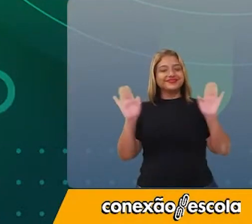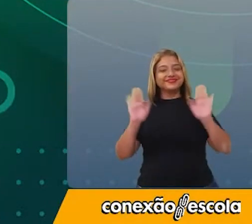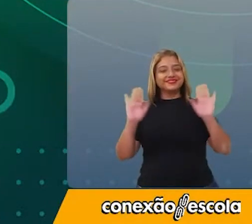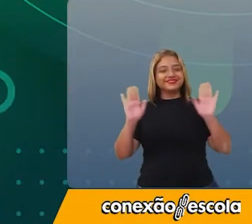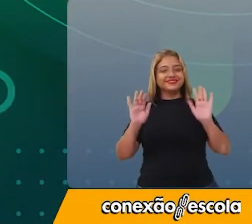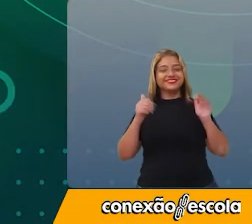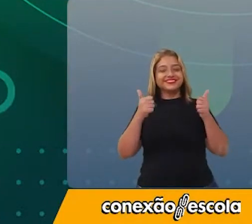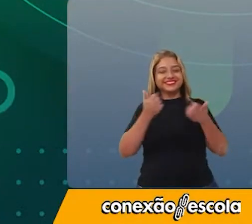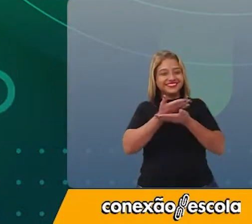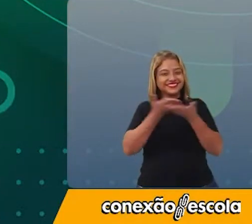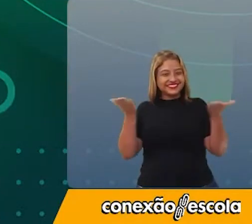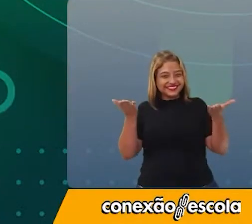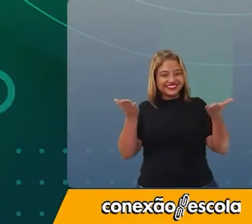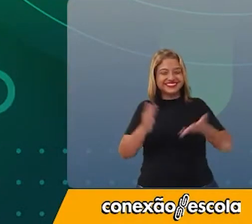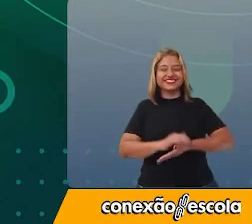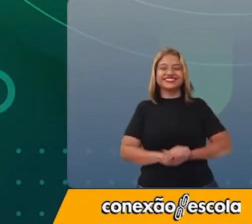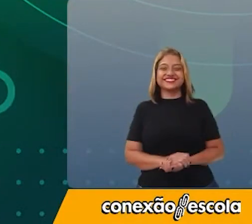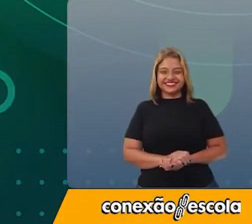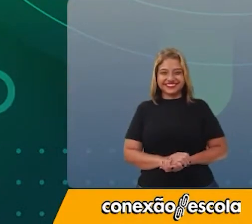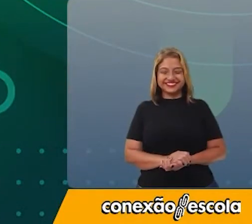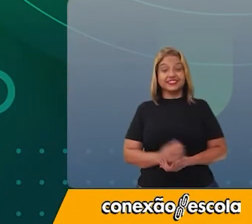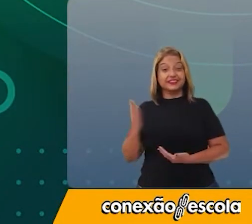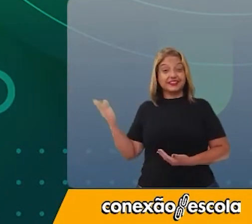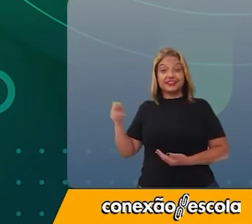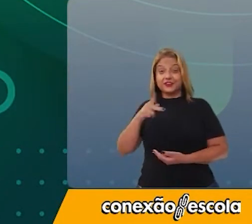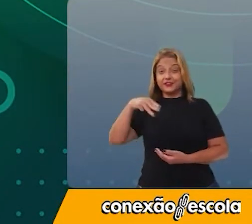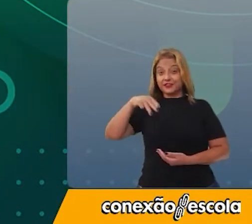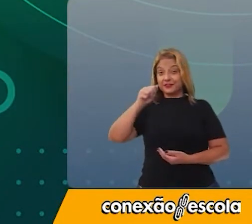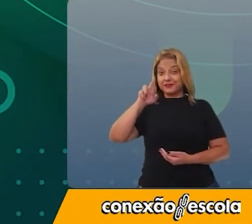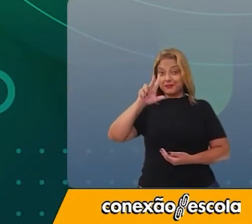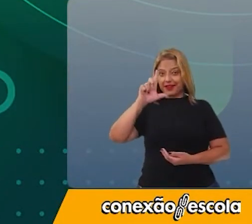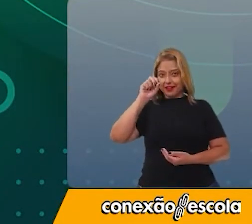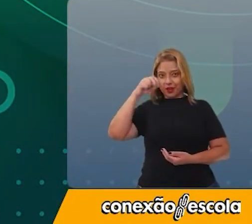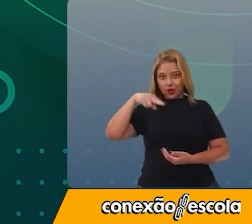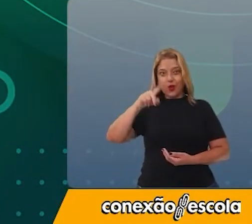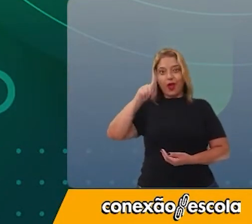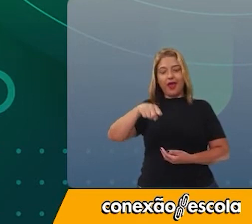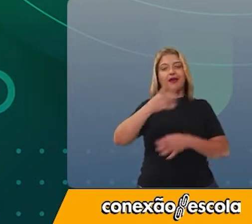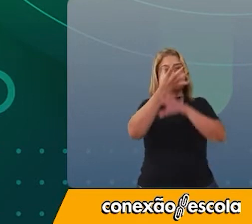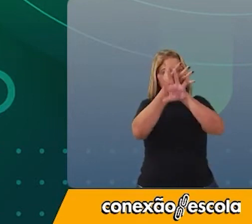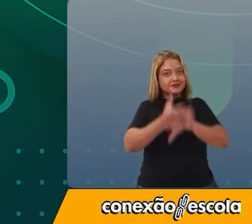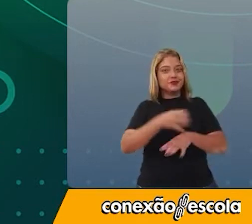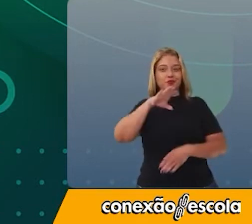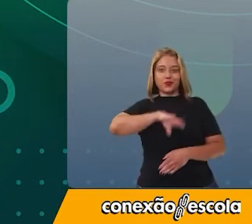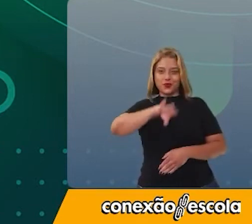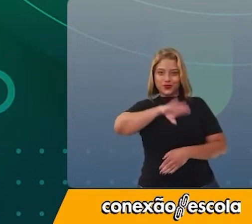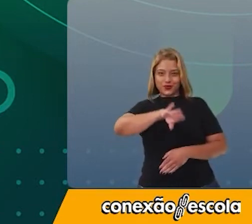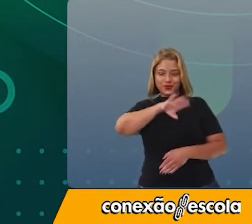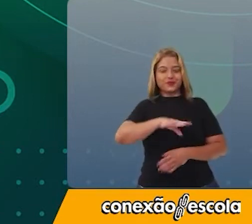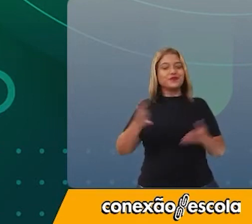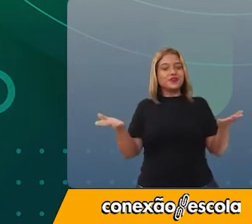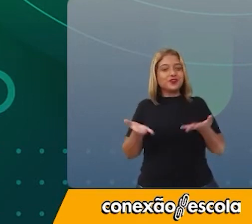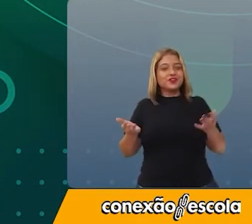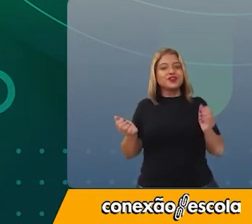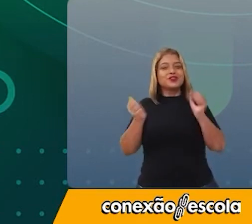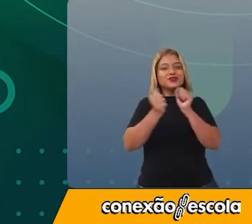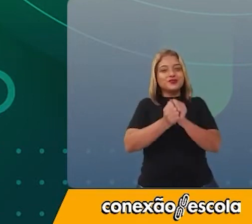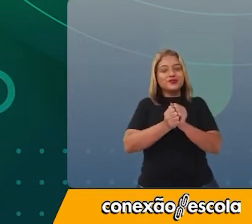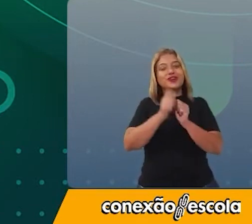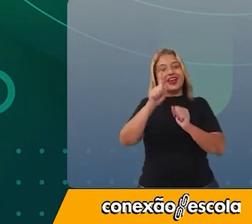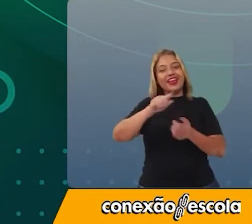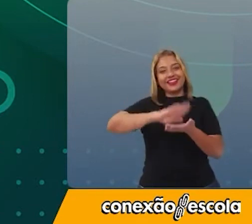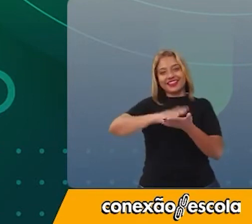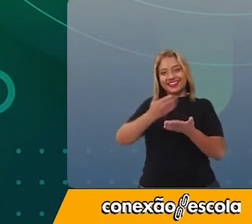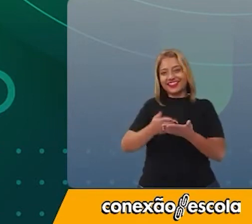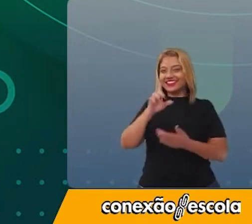Olá, pessoal! Tudo bem com vocês? Eu sou o professor Marlon, professor de língua portuguesa, e hoje estou na companhia da nossa